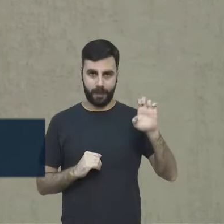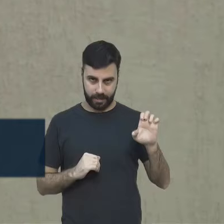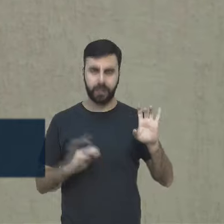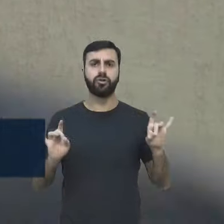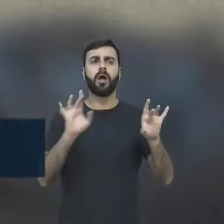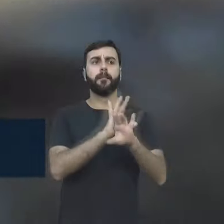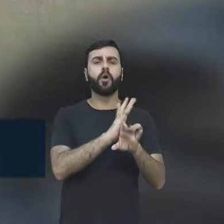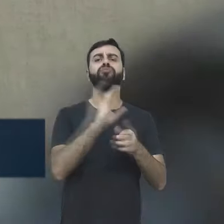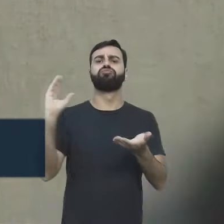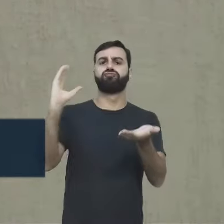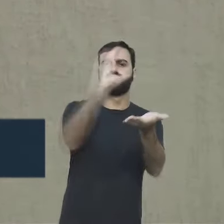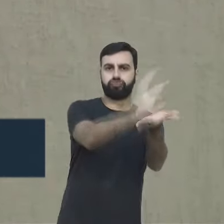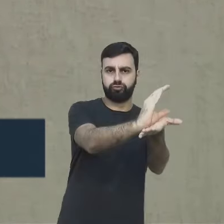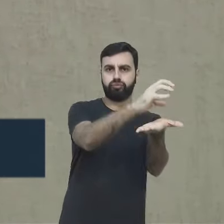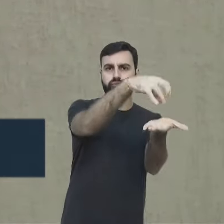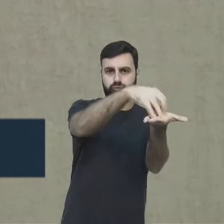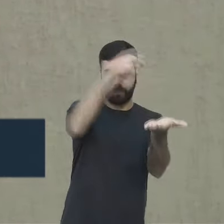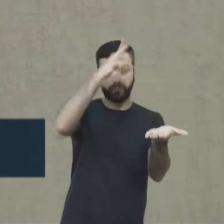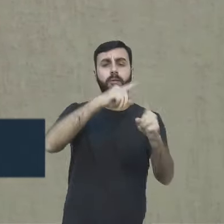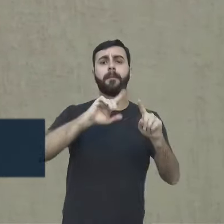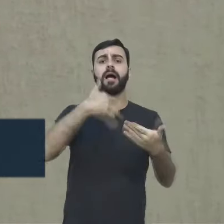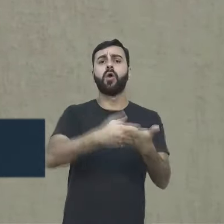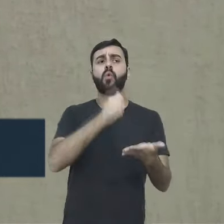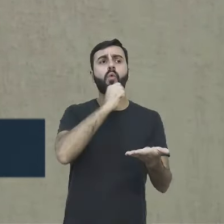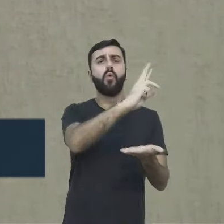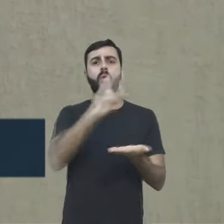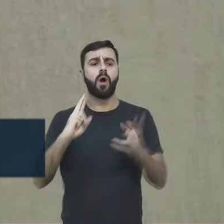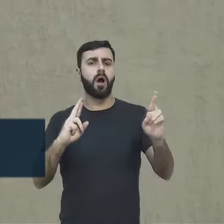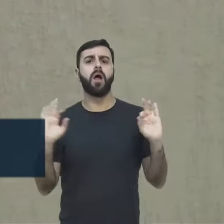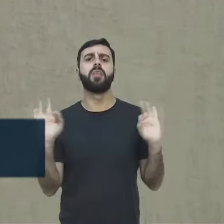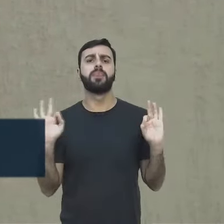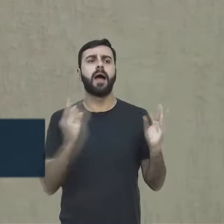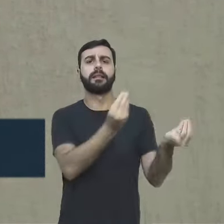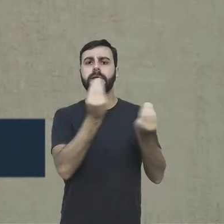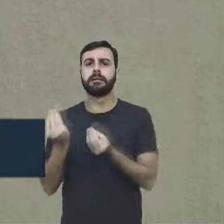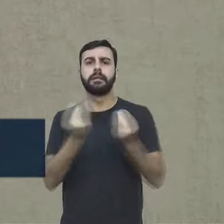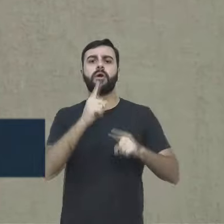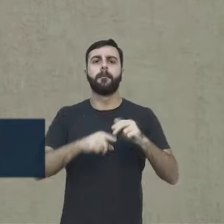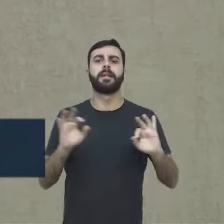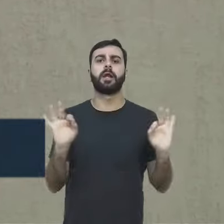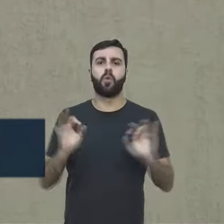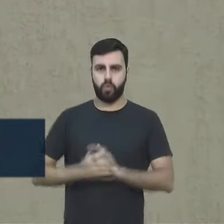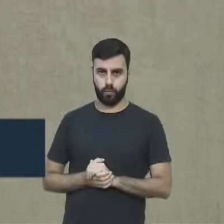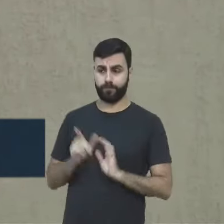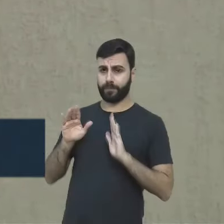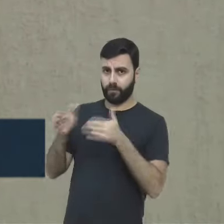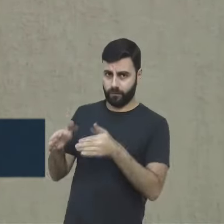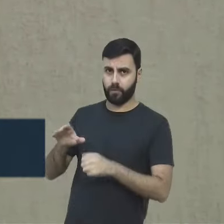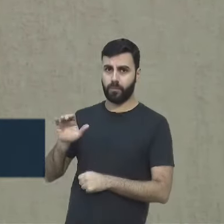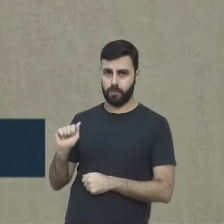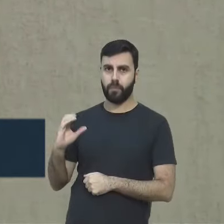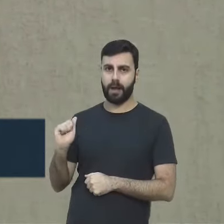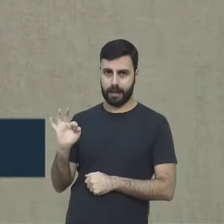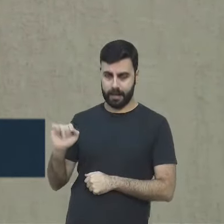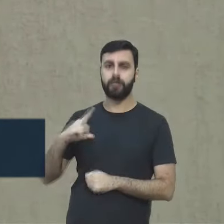Porém desde 2022 ano que as emendas foram direcionadas à cidade dos R 300.000 apenas R 33.000